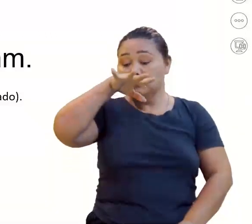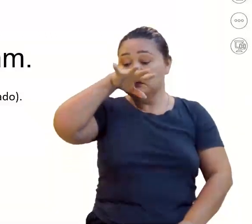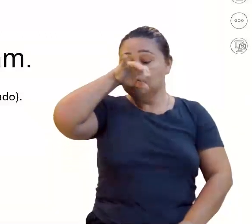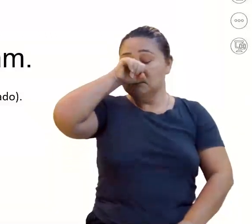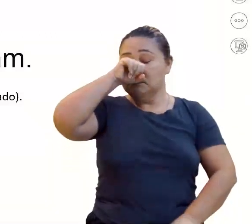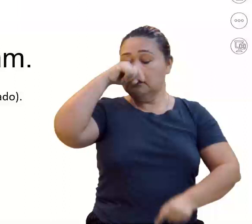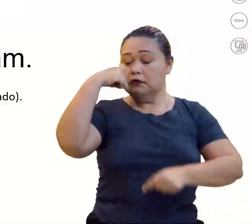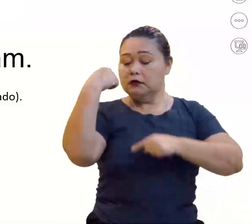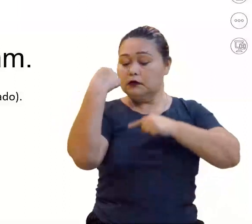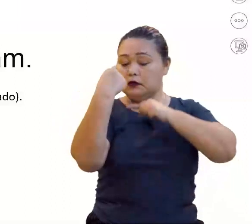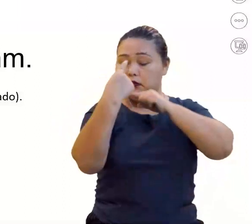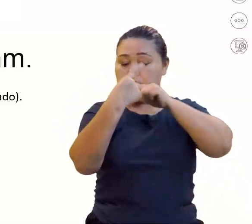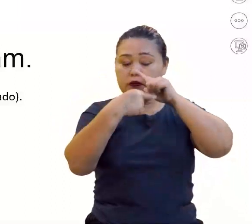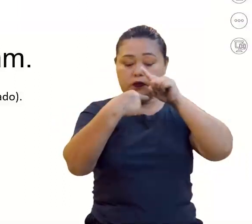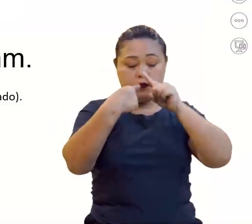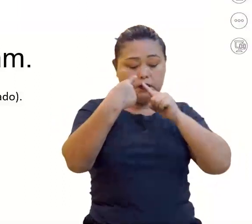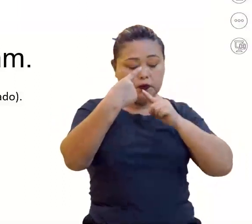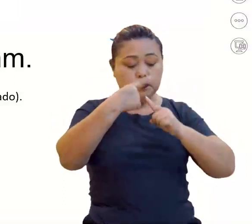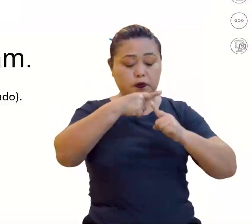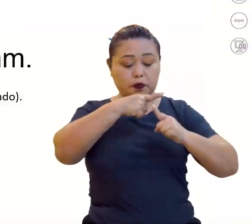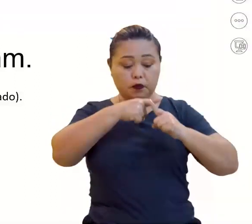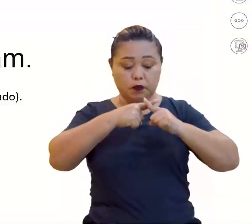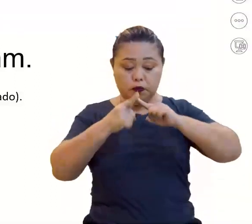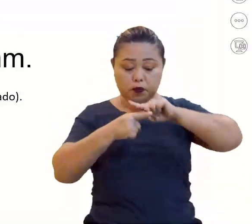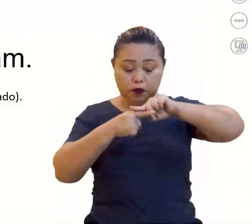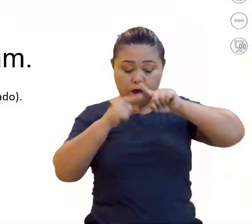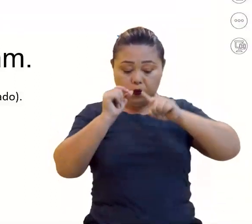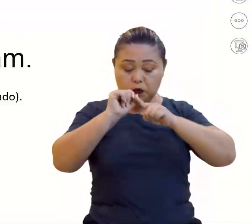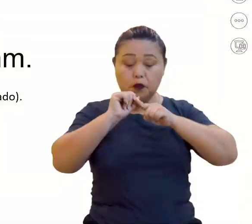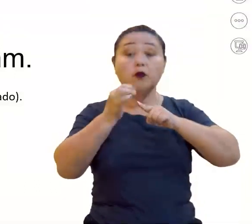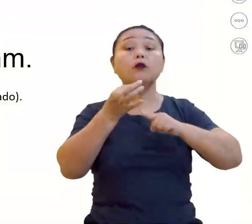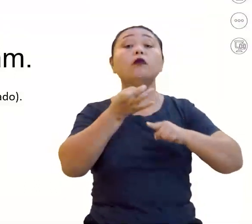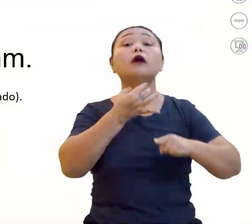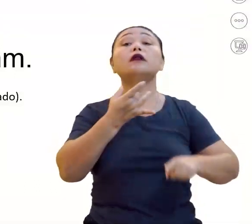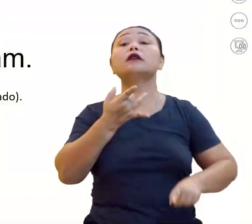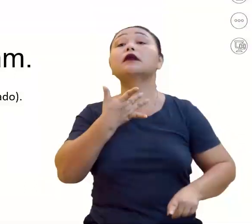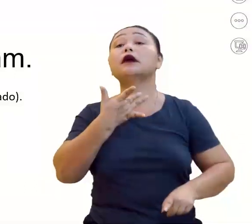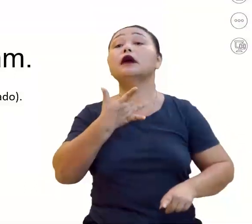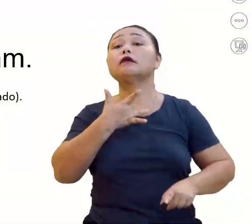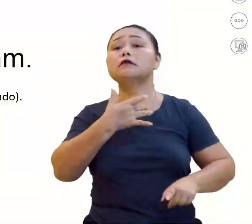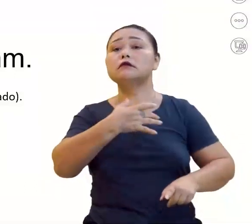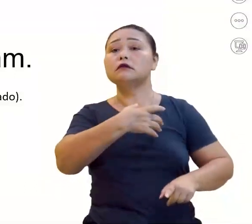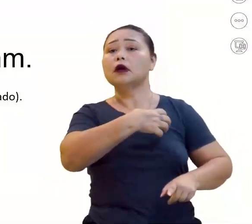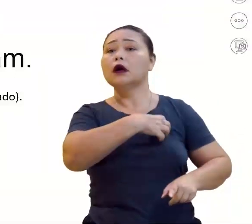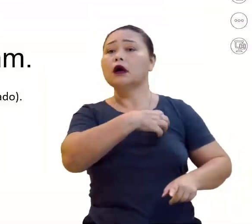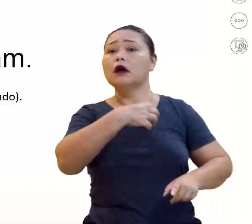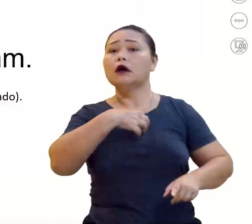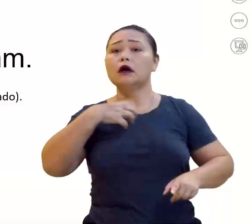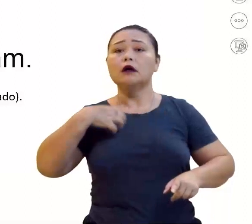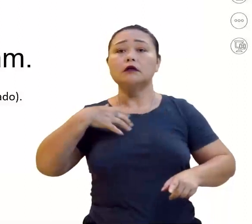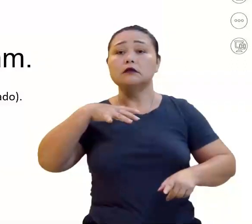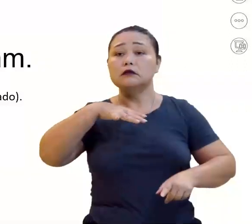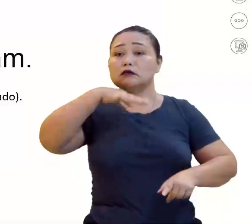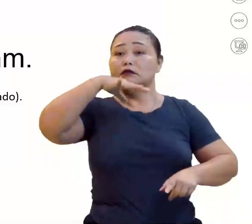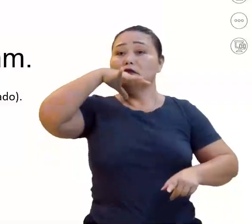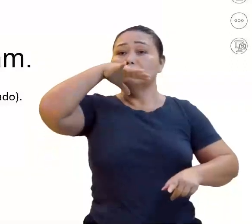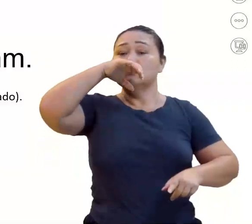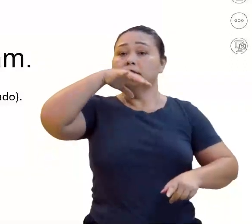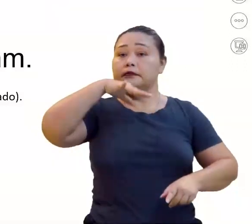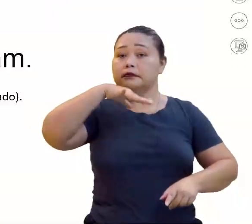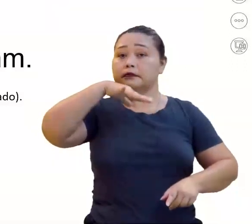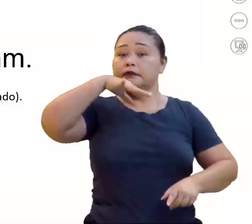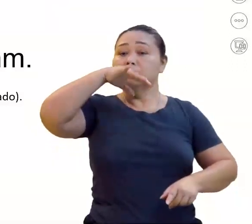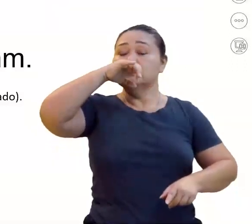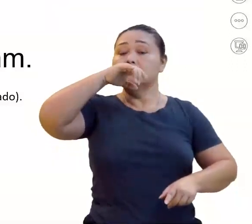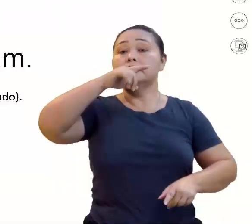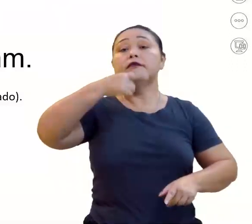vírus multiplica-se, disseminando-se para a garganta e demais partes das vias respiratórias, incluindo